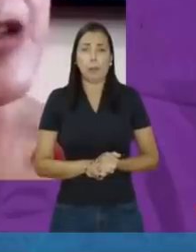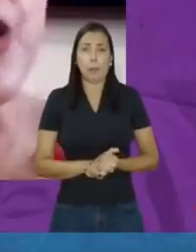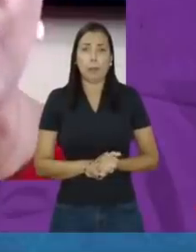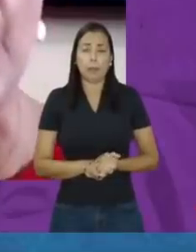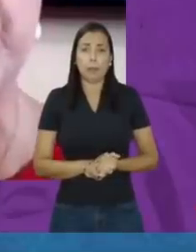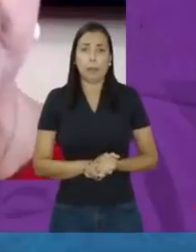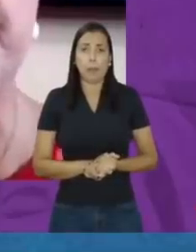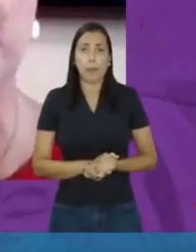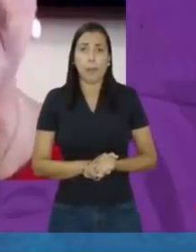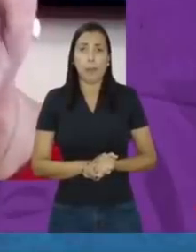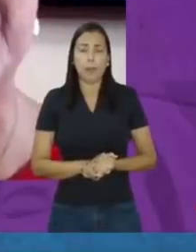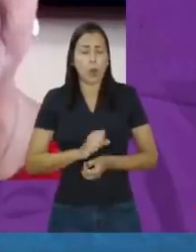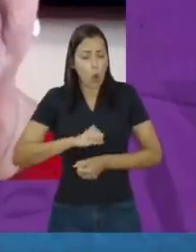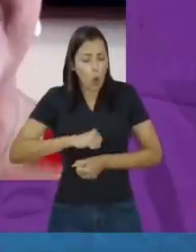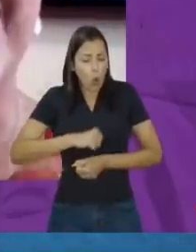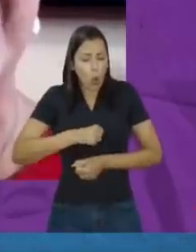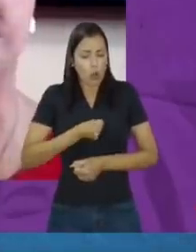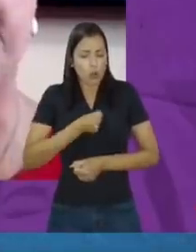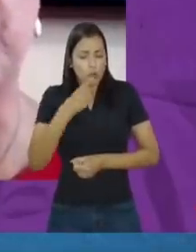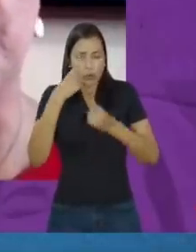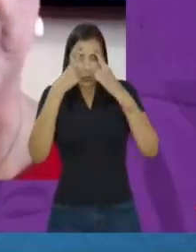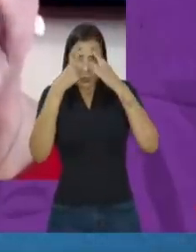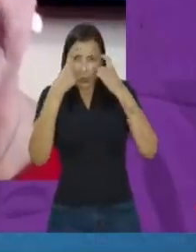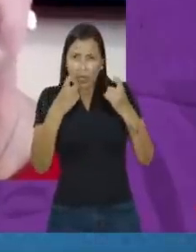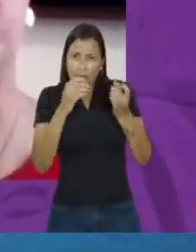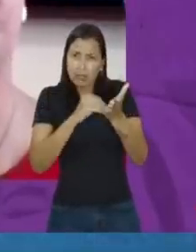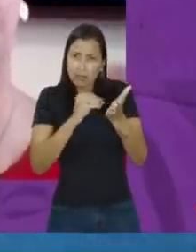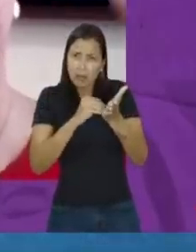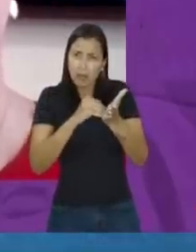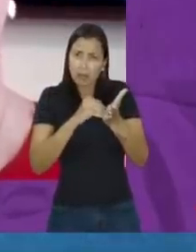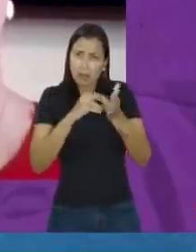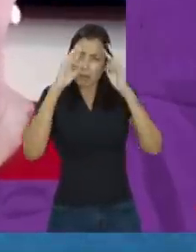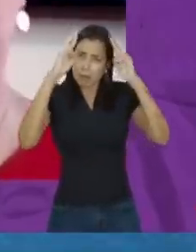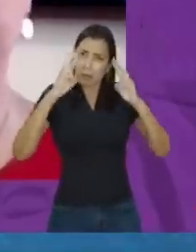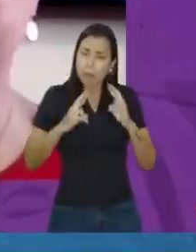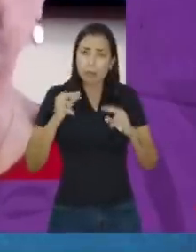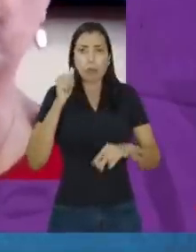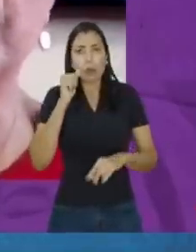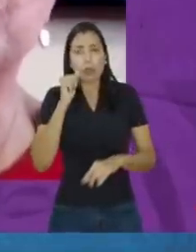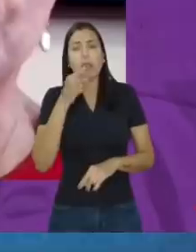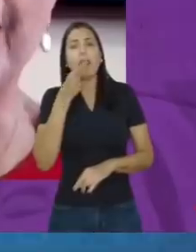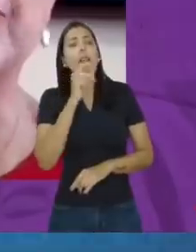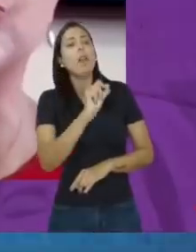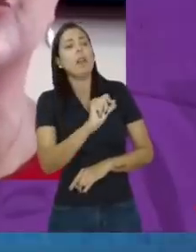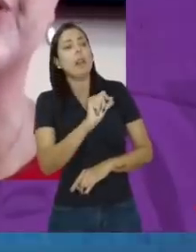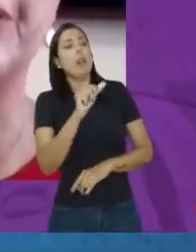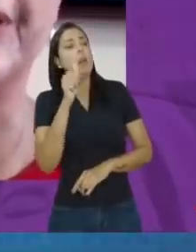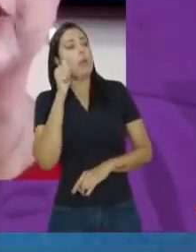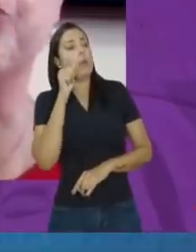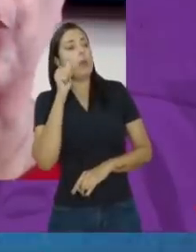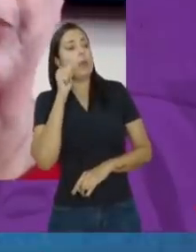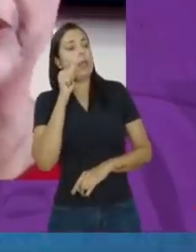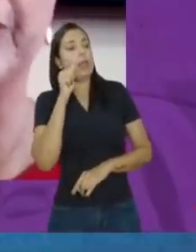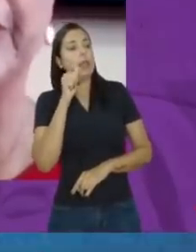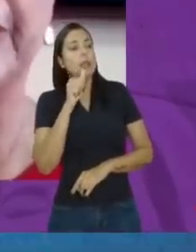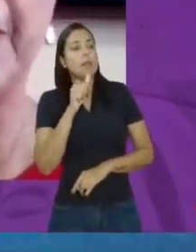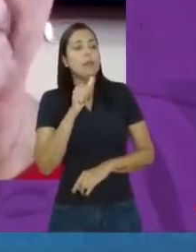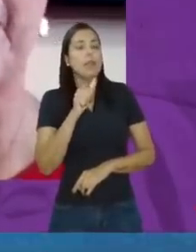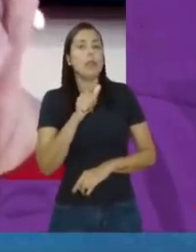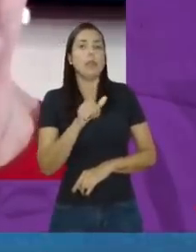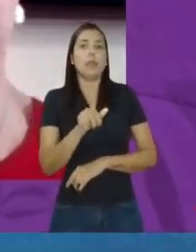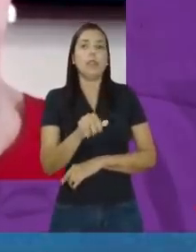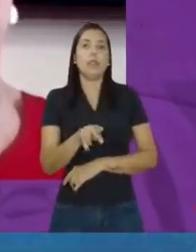de, vamos dizer, de ódio, de violência e de desrespeito à mulher, que foi falar a respeito das mulheres ucranianas